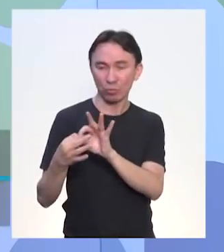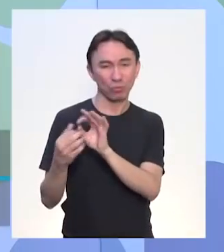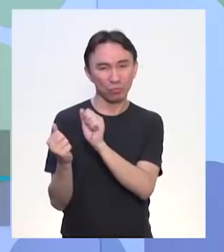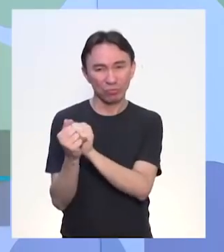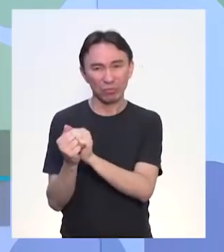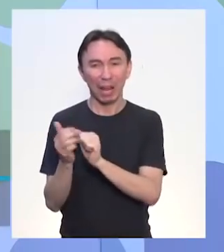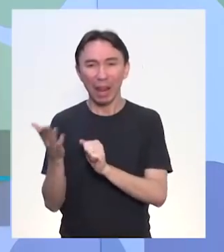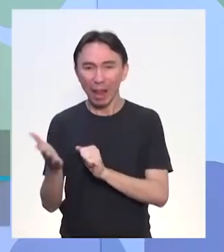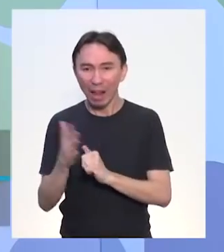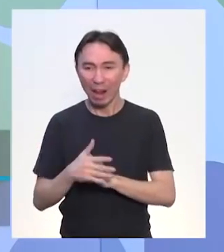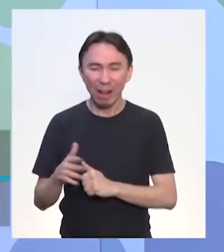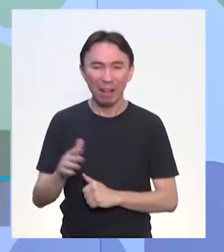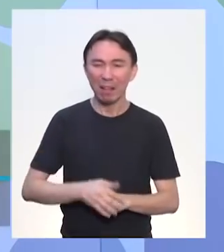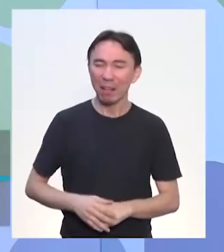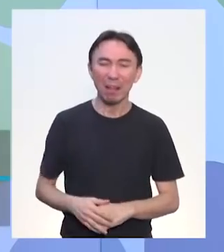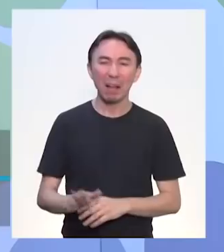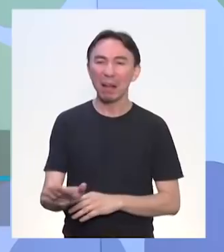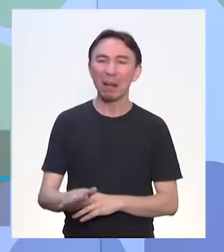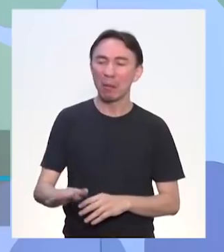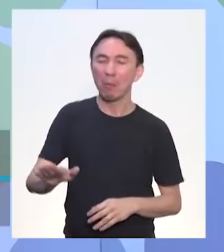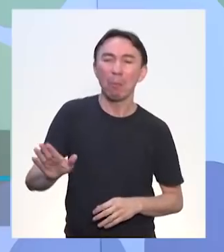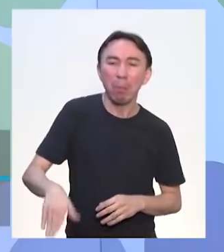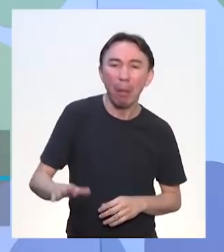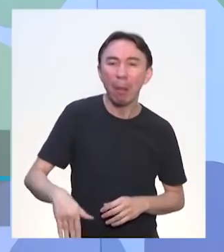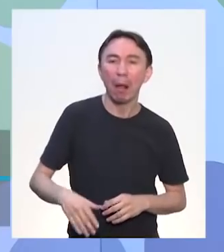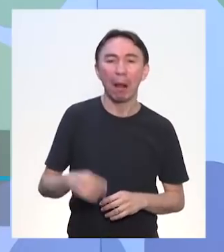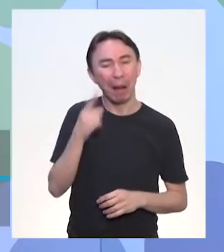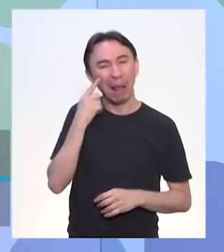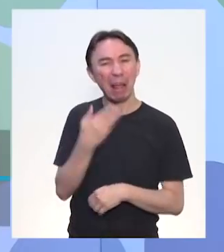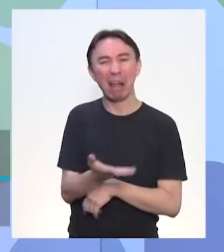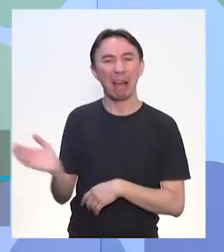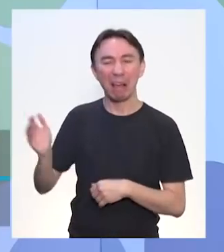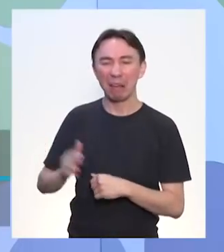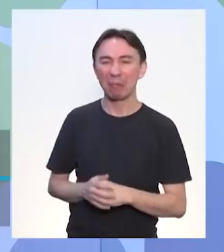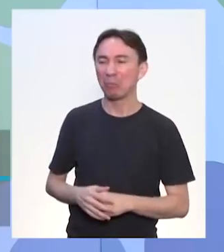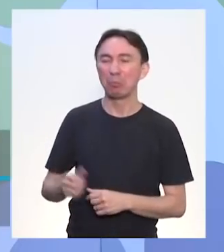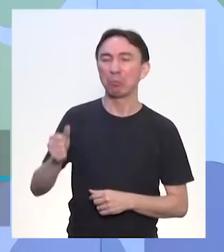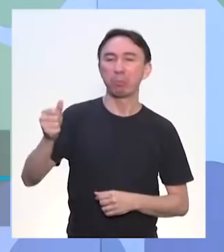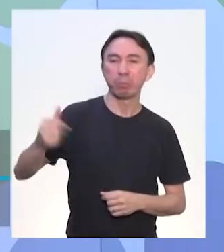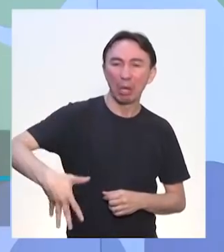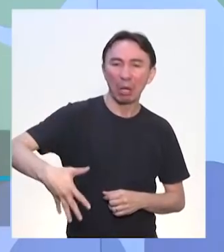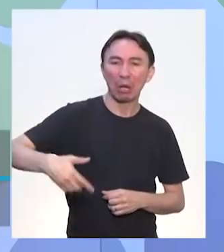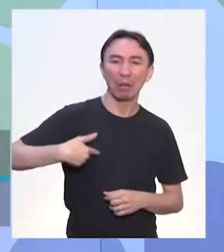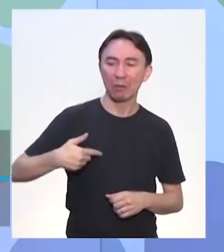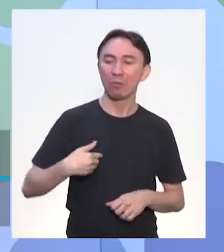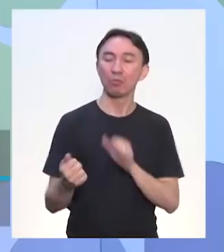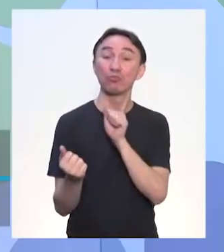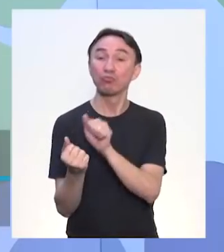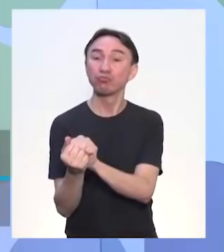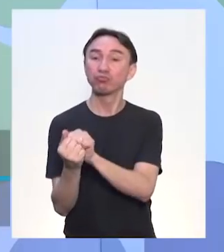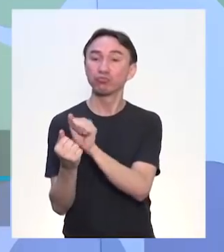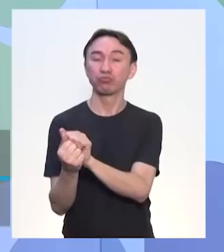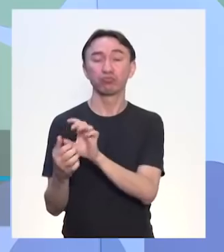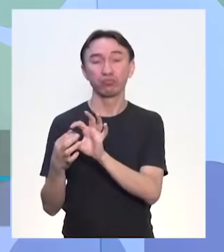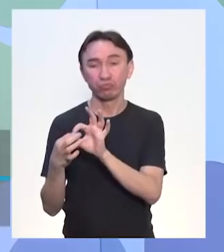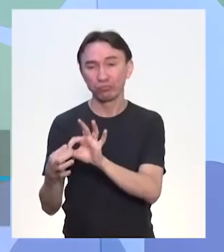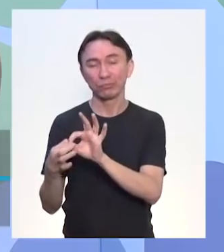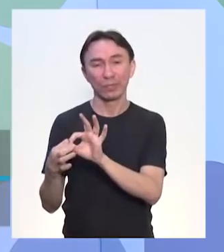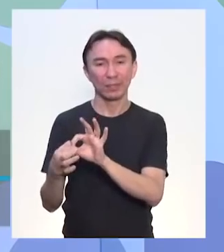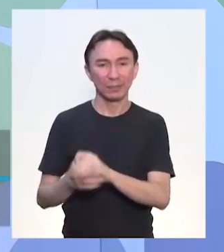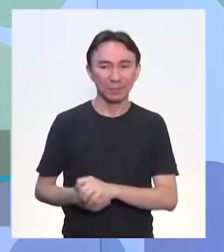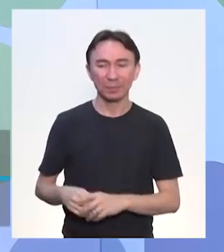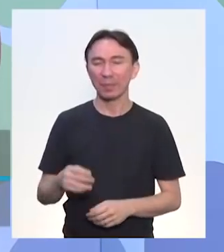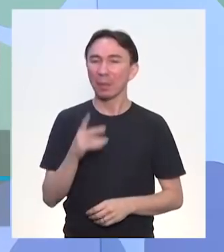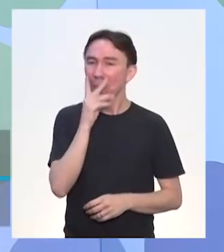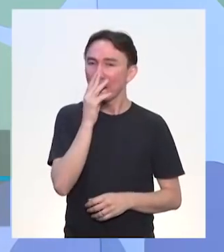Né? É meio aquela questão de que você tem uma pessoa que está vivendo uma ótima vida, mas se ela se associa a pessoas, né, que são